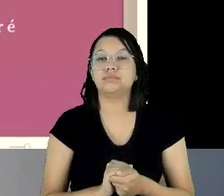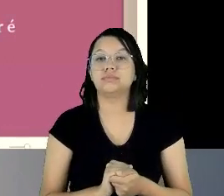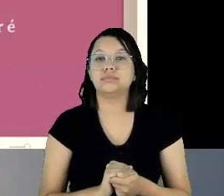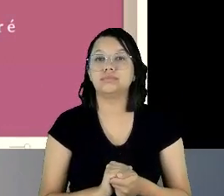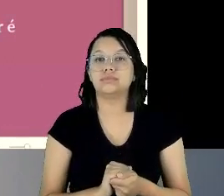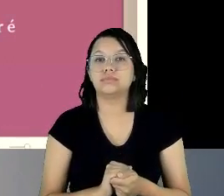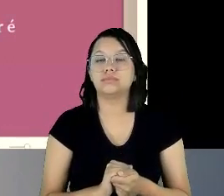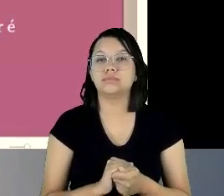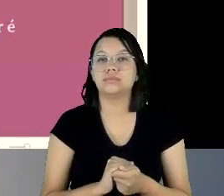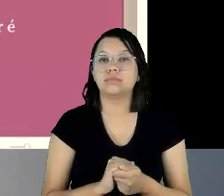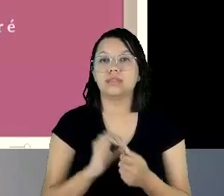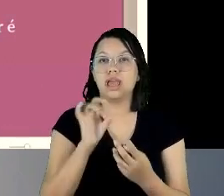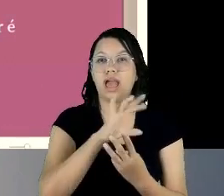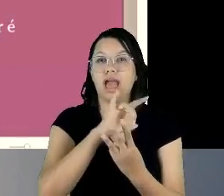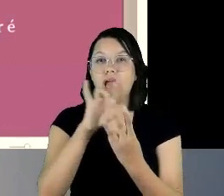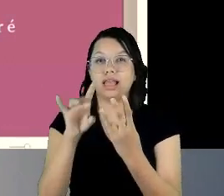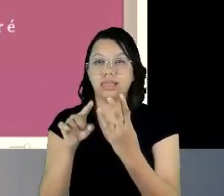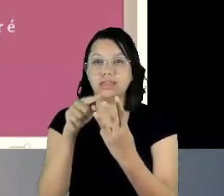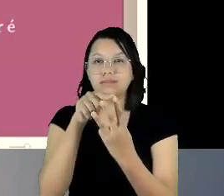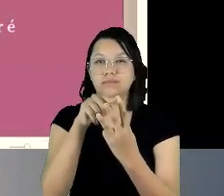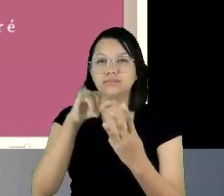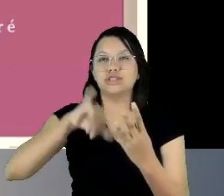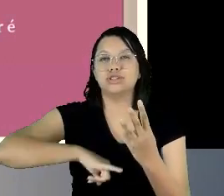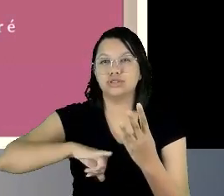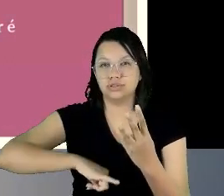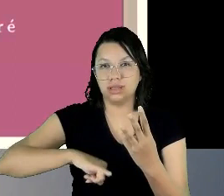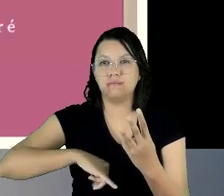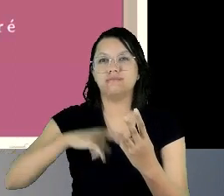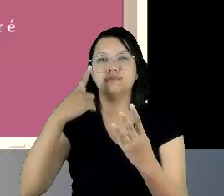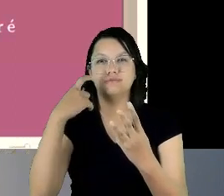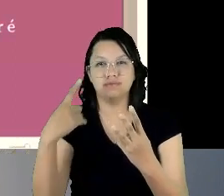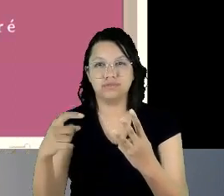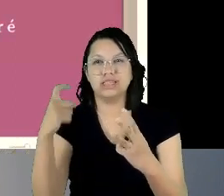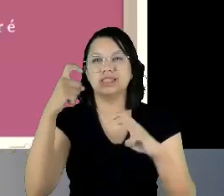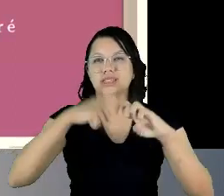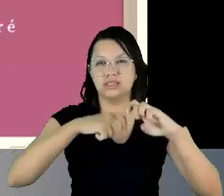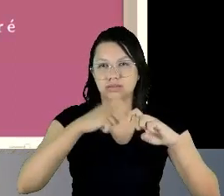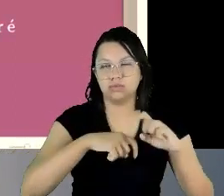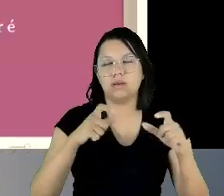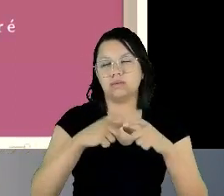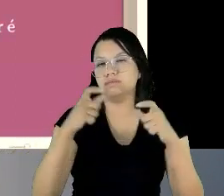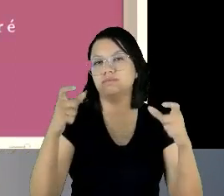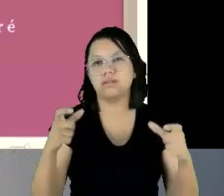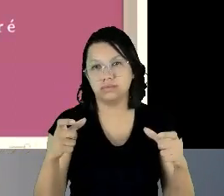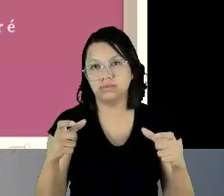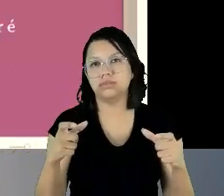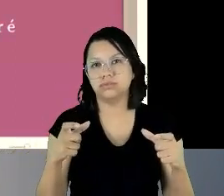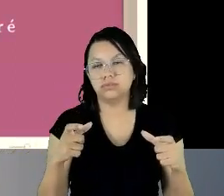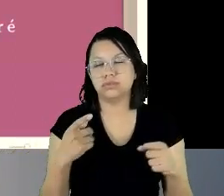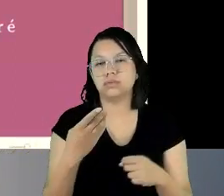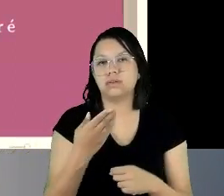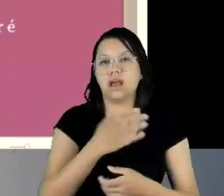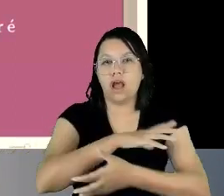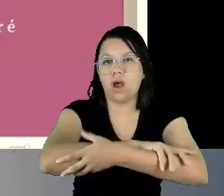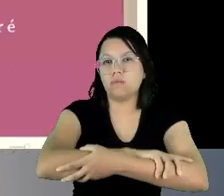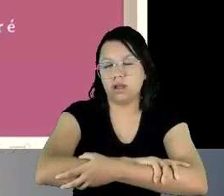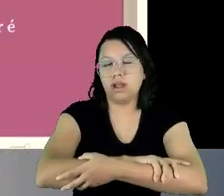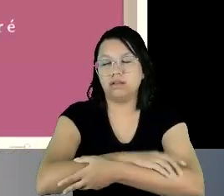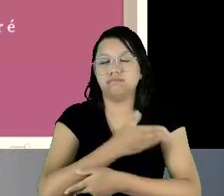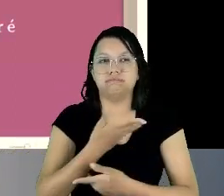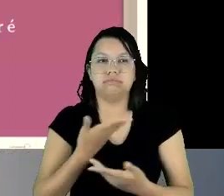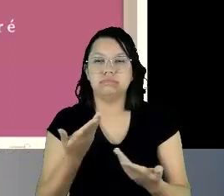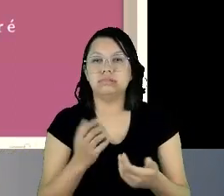em 3 no mundo sofrem violência sexual também, boa parte dos seus companheiros e parceiros.